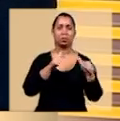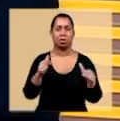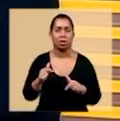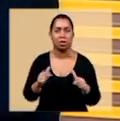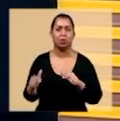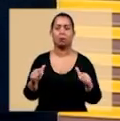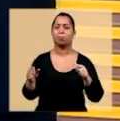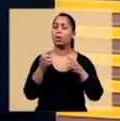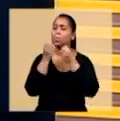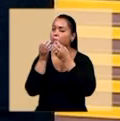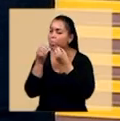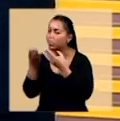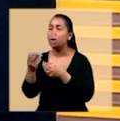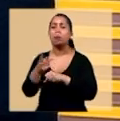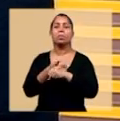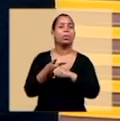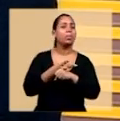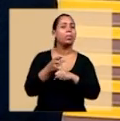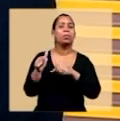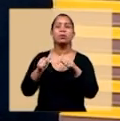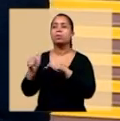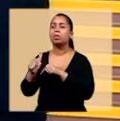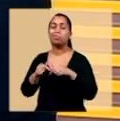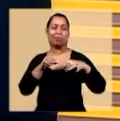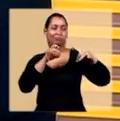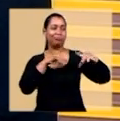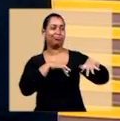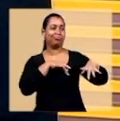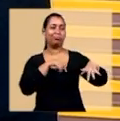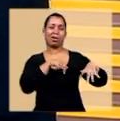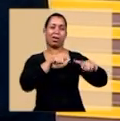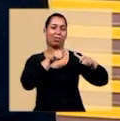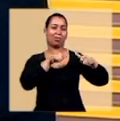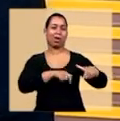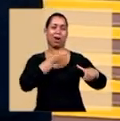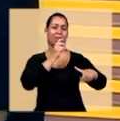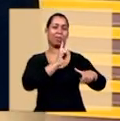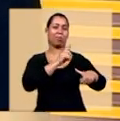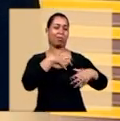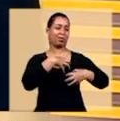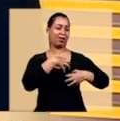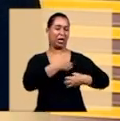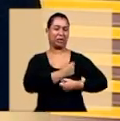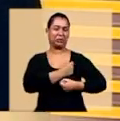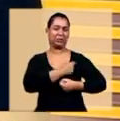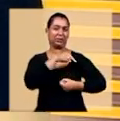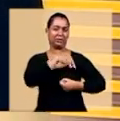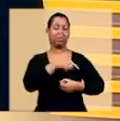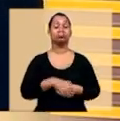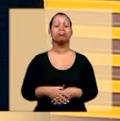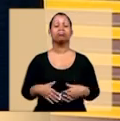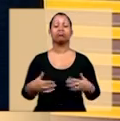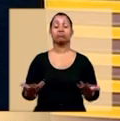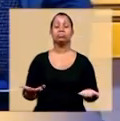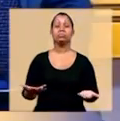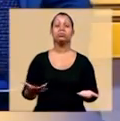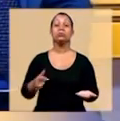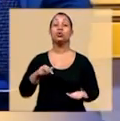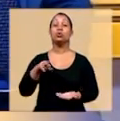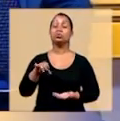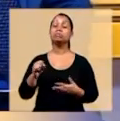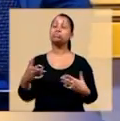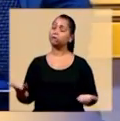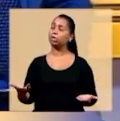outro emprego já, sem falar para ninguém, vai procurando outro emprego e já vai saindo dali, que aquele ambiente não é bom, é um ambiente tóxico para a gente. Doutor